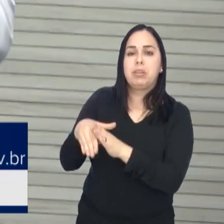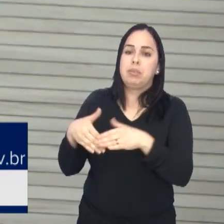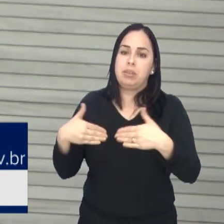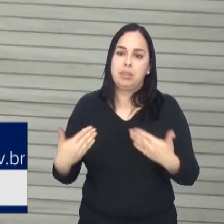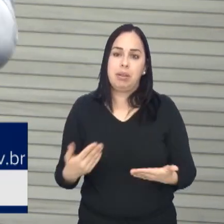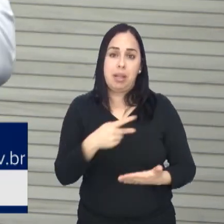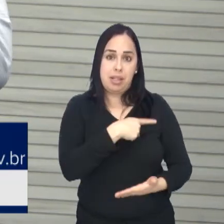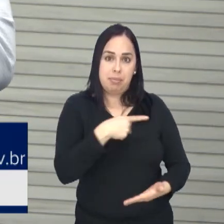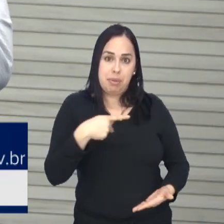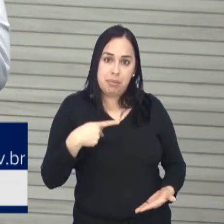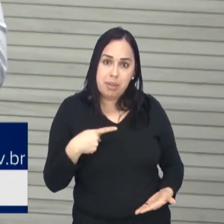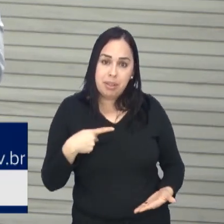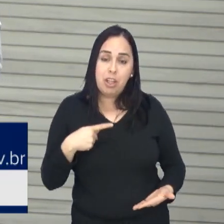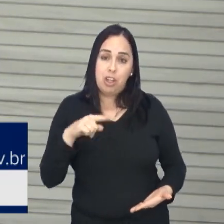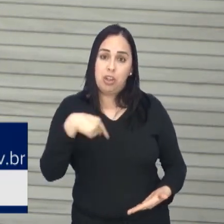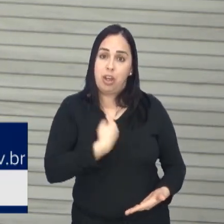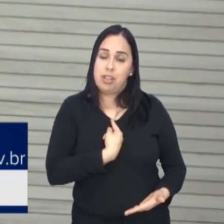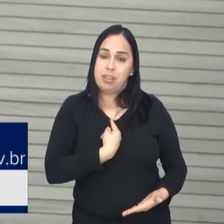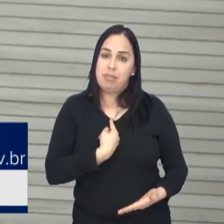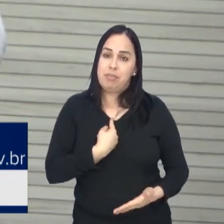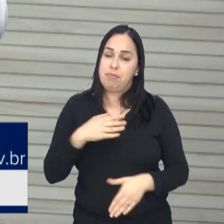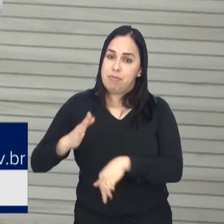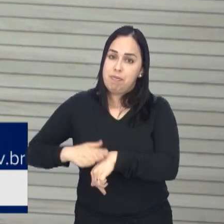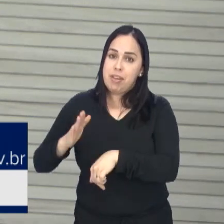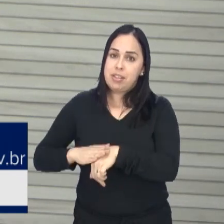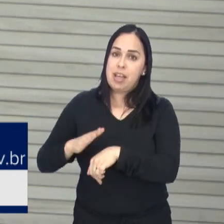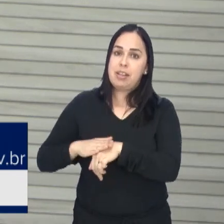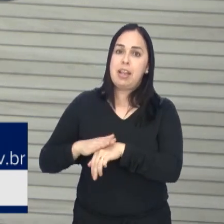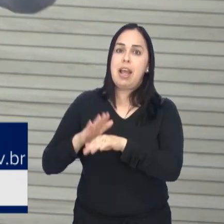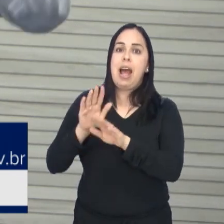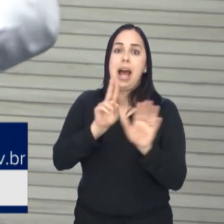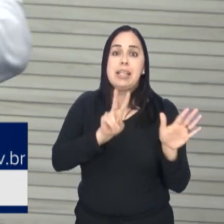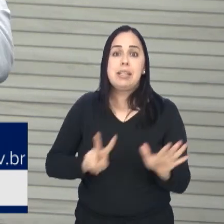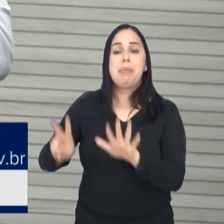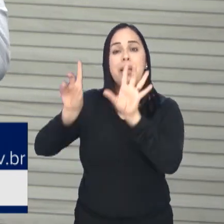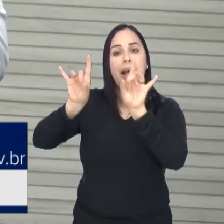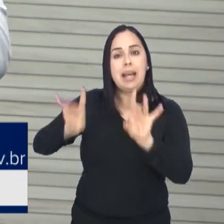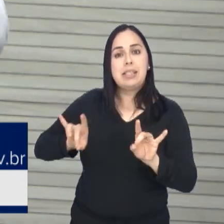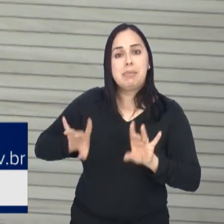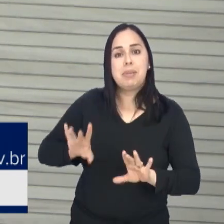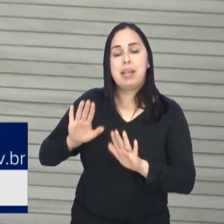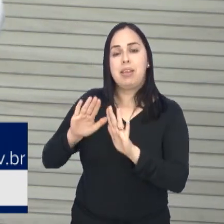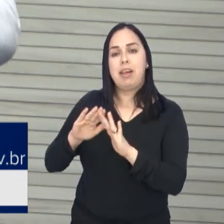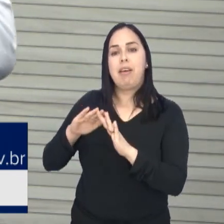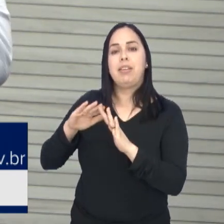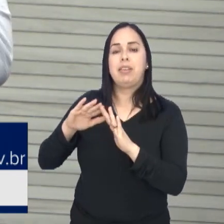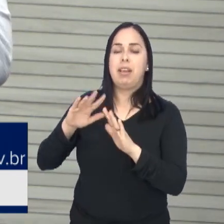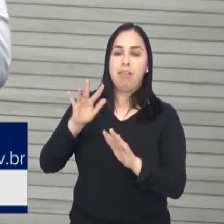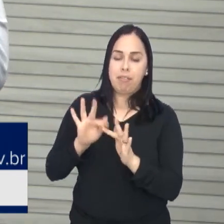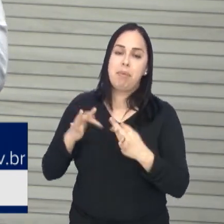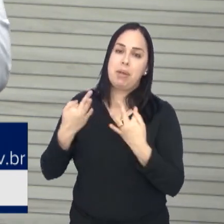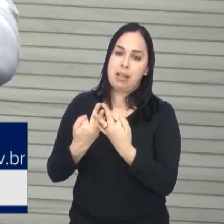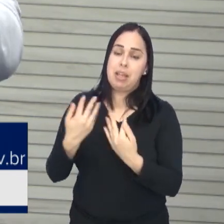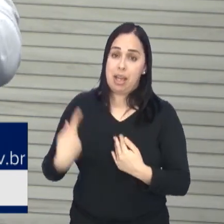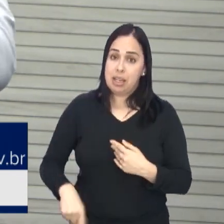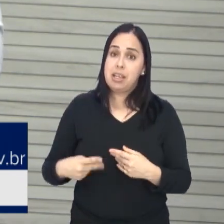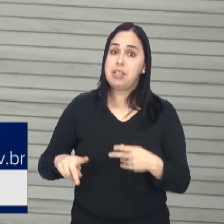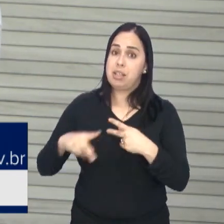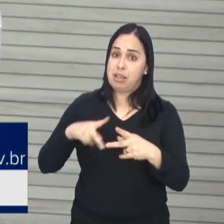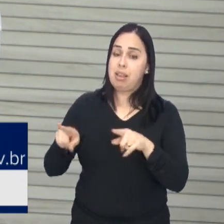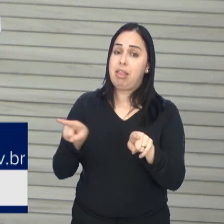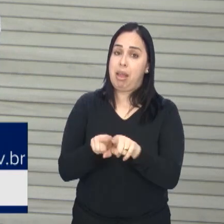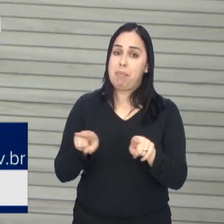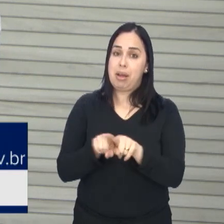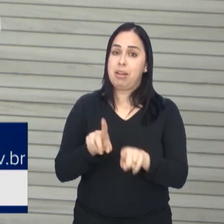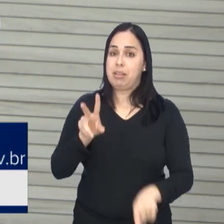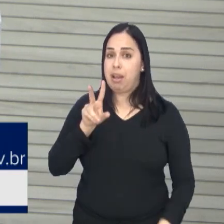pastor, essa semana estamos realizando a Semana da Família em todas as paróquias do Brasil, e aqui em São José dos Campos, nossa diocese, também está